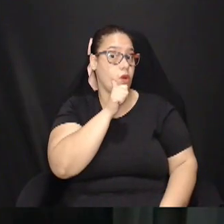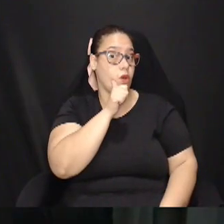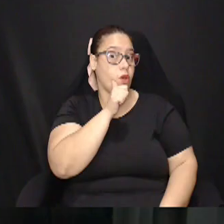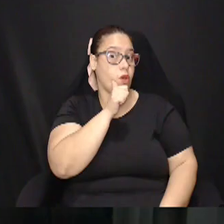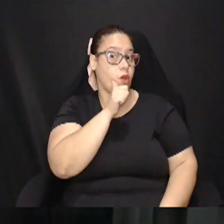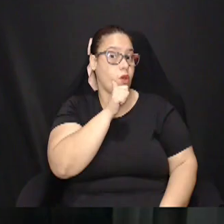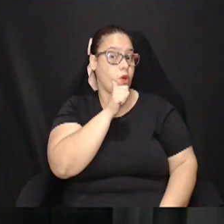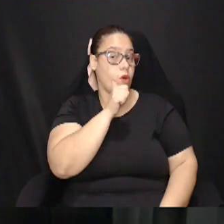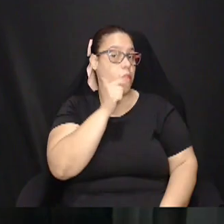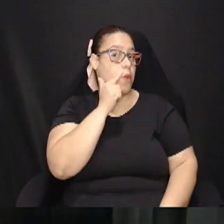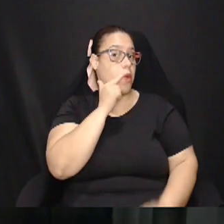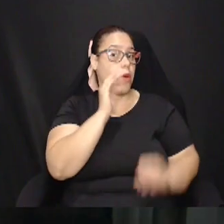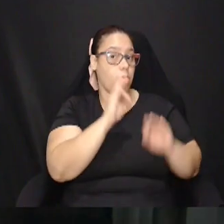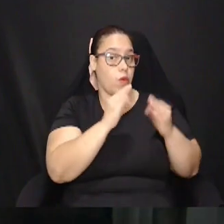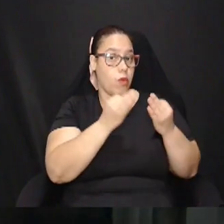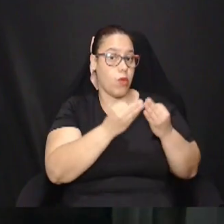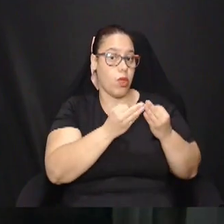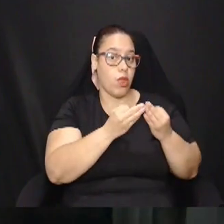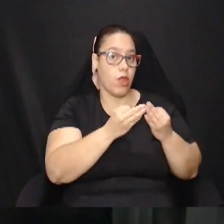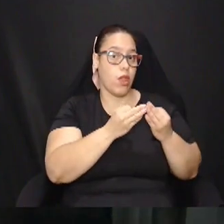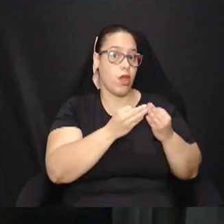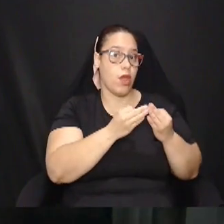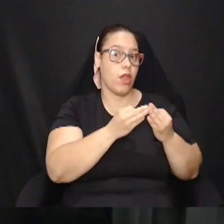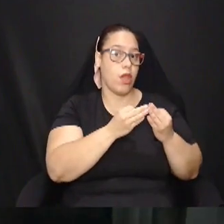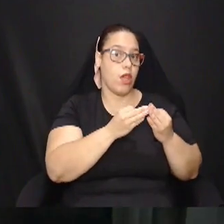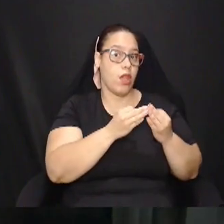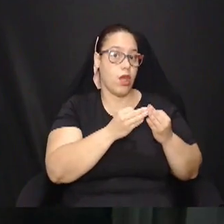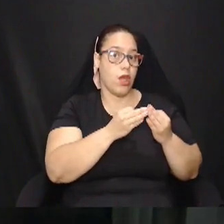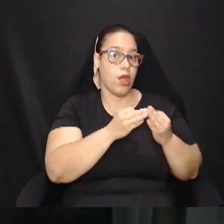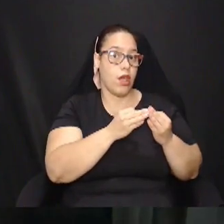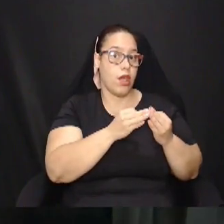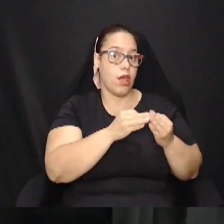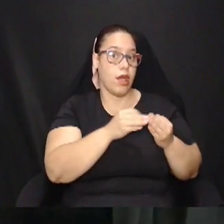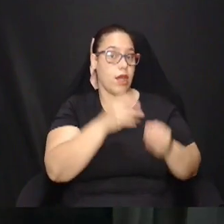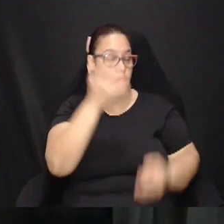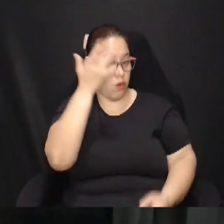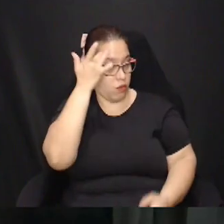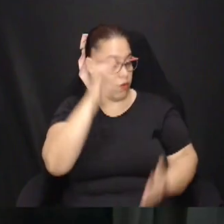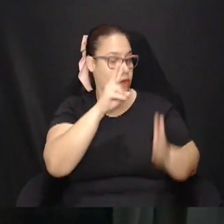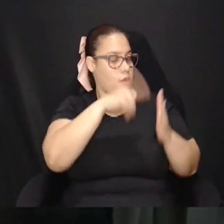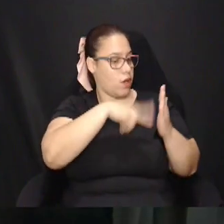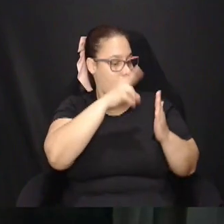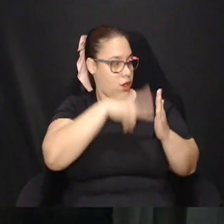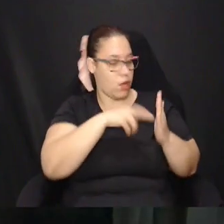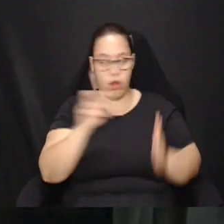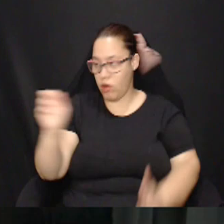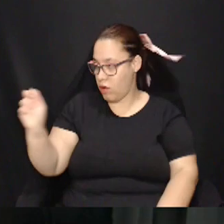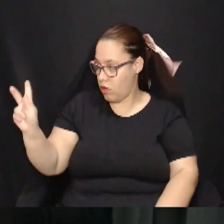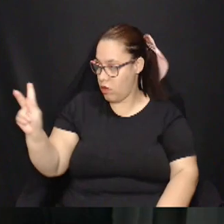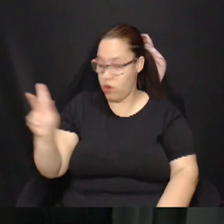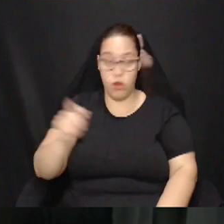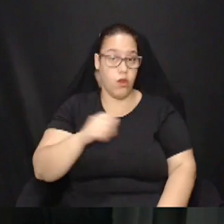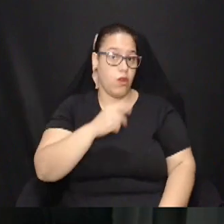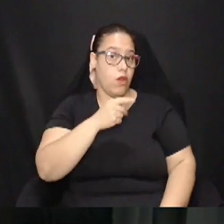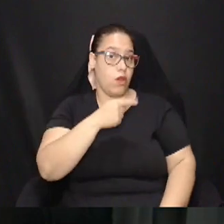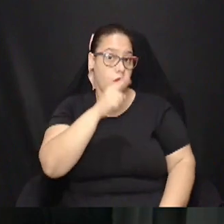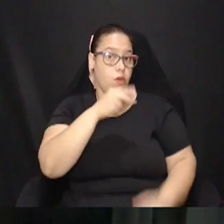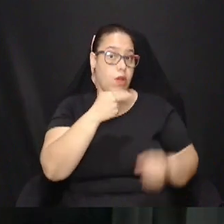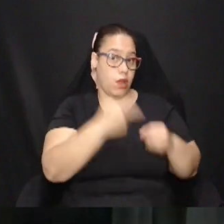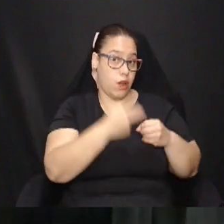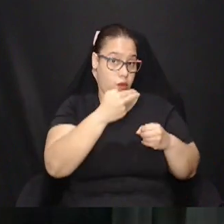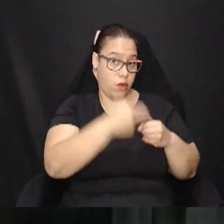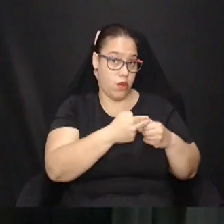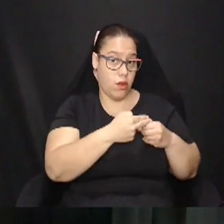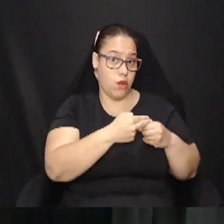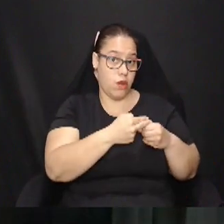familiar se declaravam analfabetas. Tá? Se você vai hoje na Unicamp e você